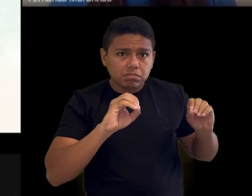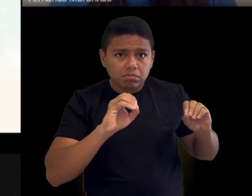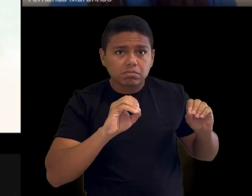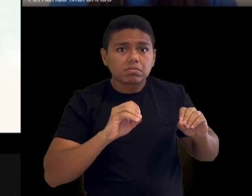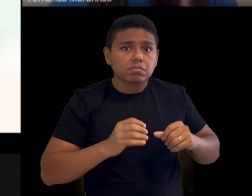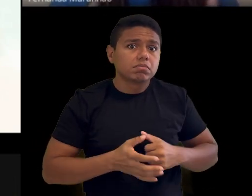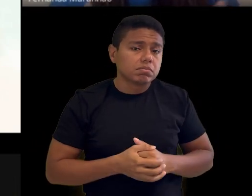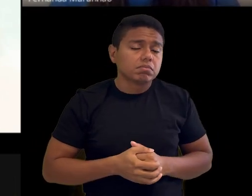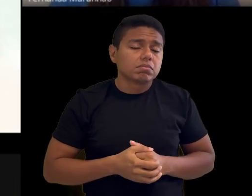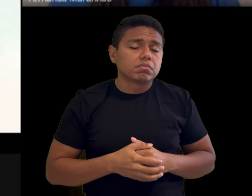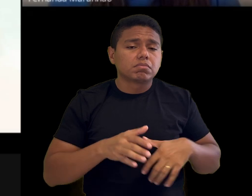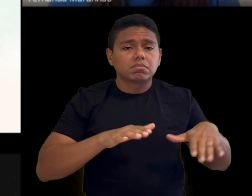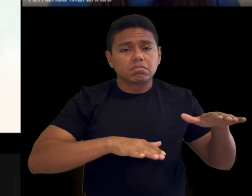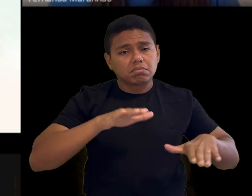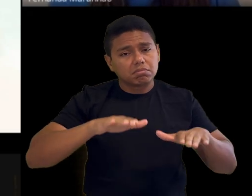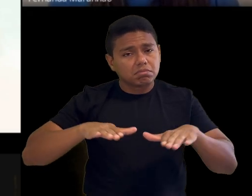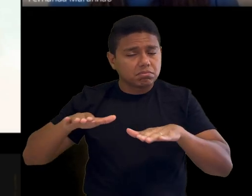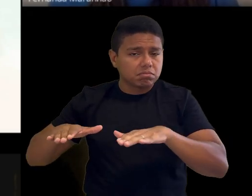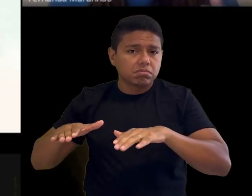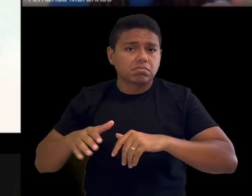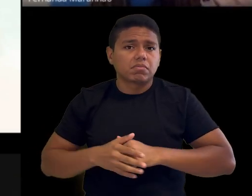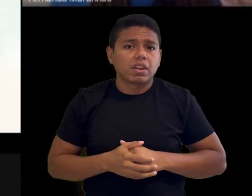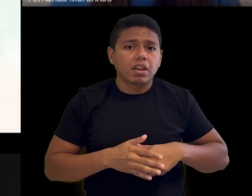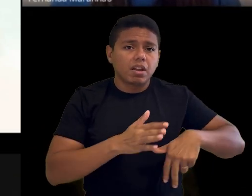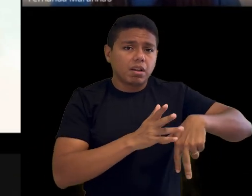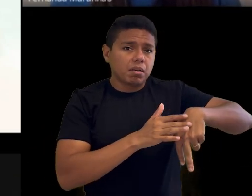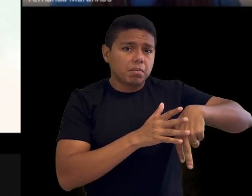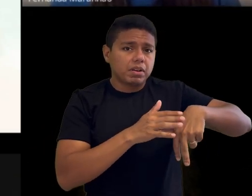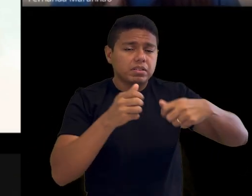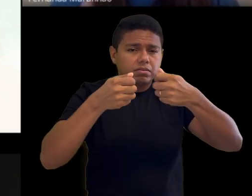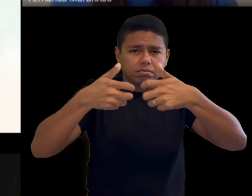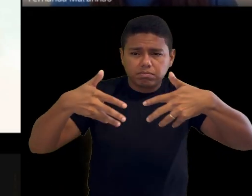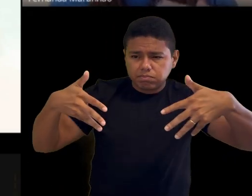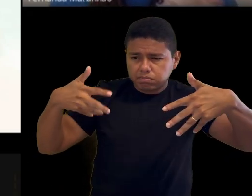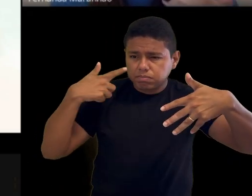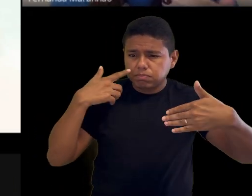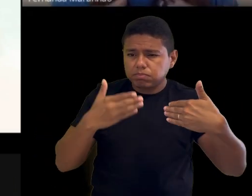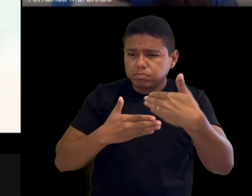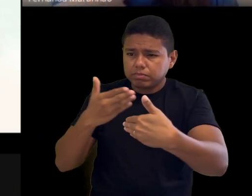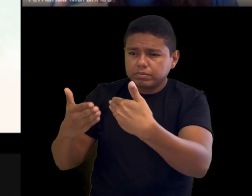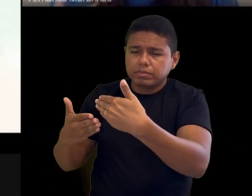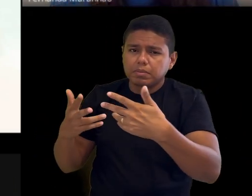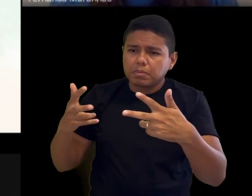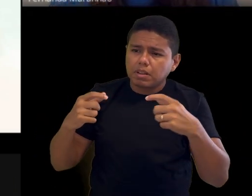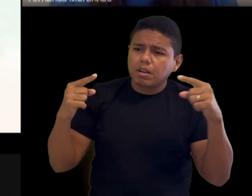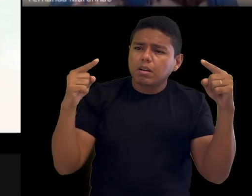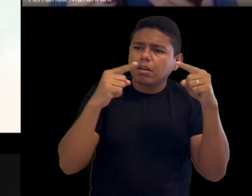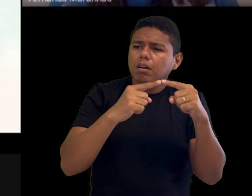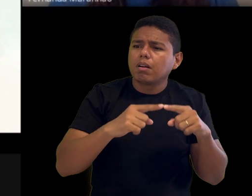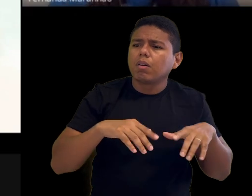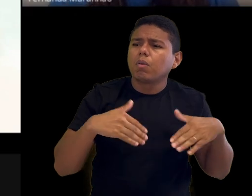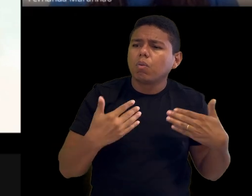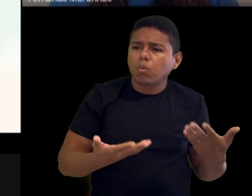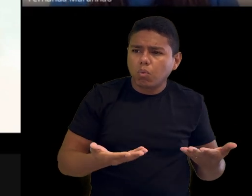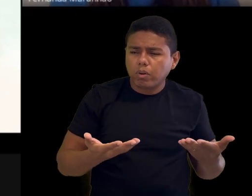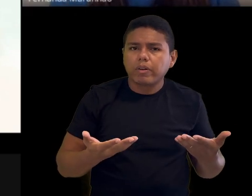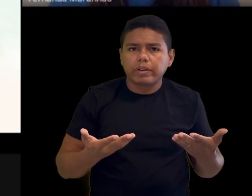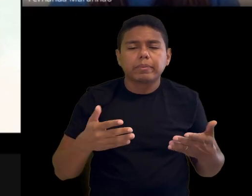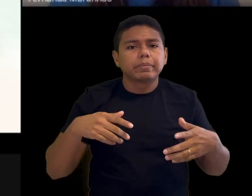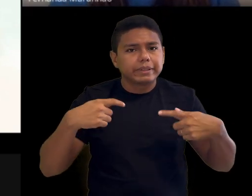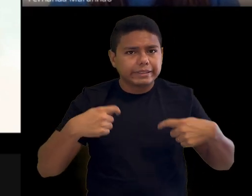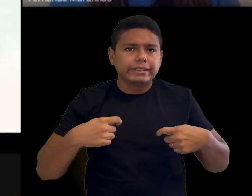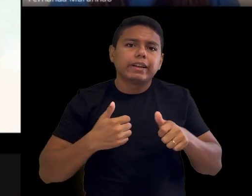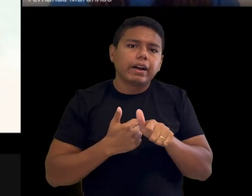colocando a paciente num fluxograma de múltiplas doses ou até em dose única, mas que vai demandar um acompanhamento de perto na